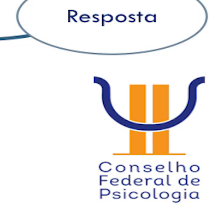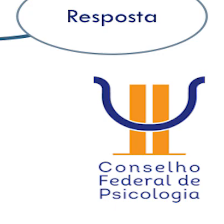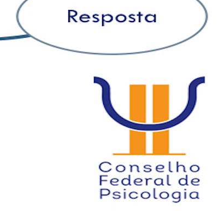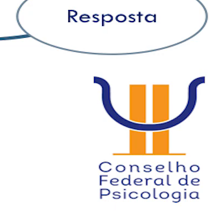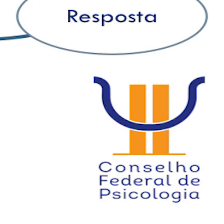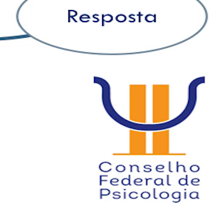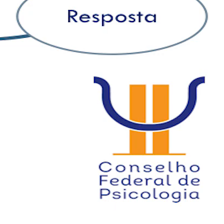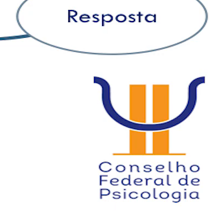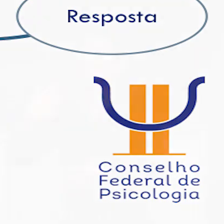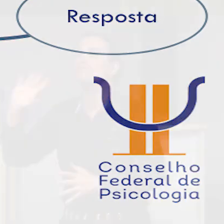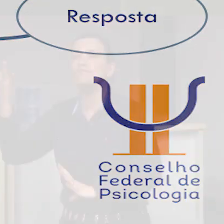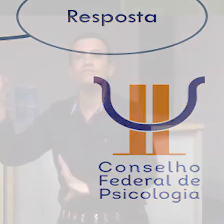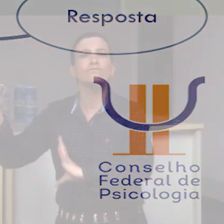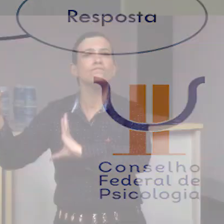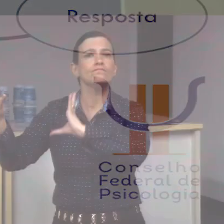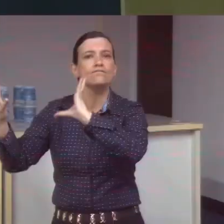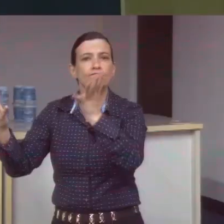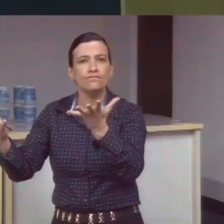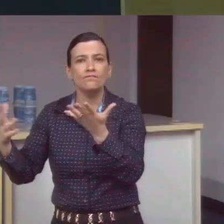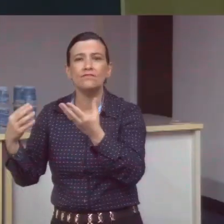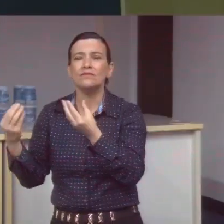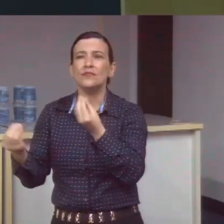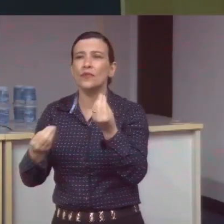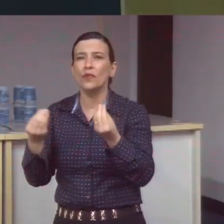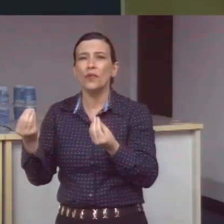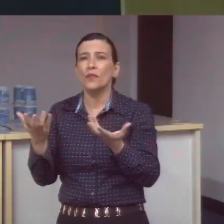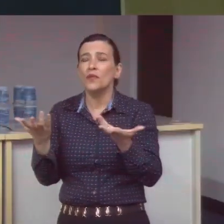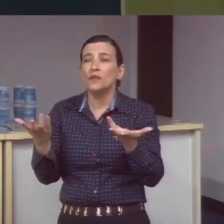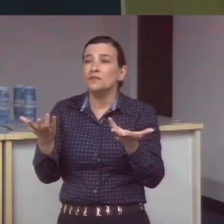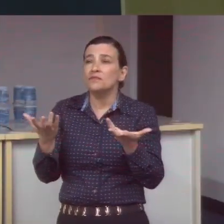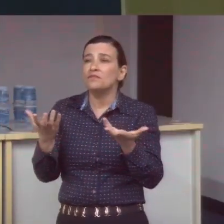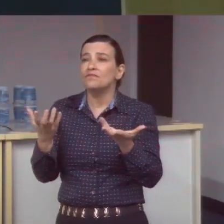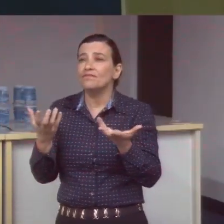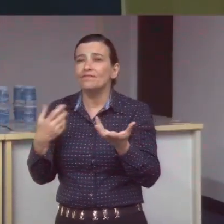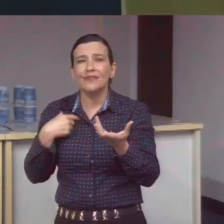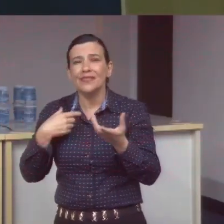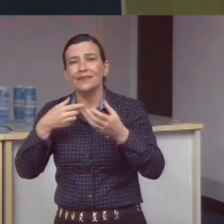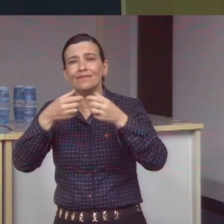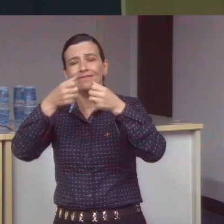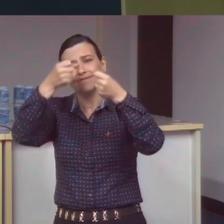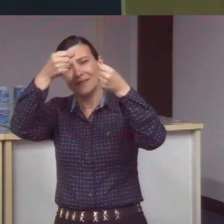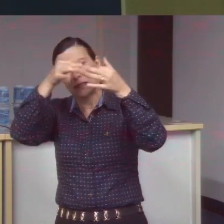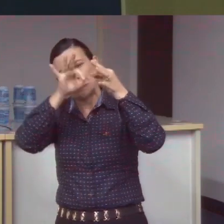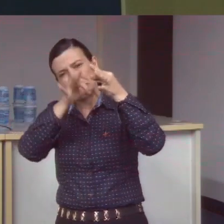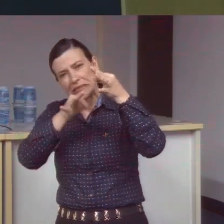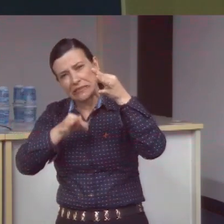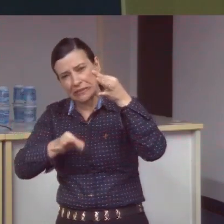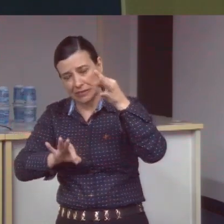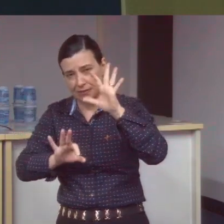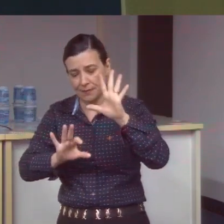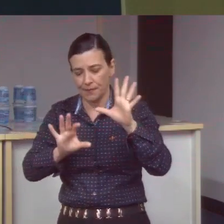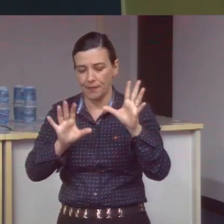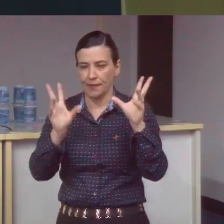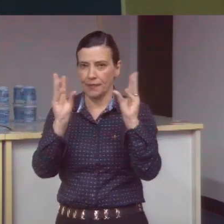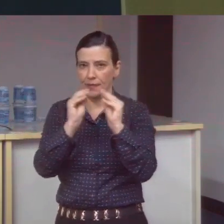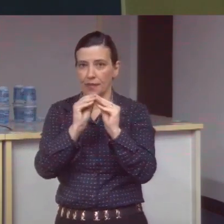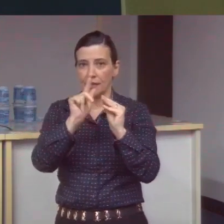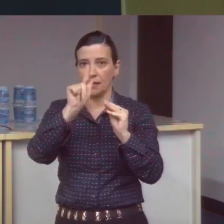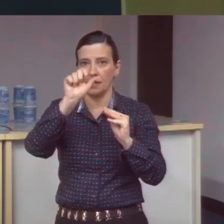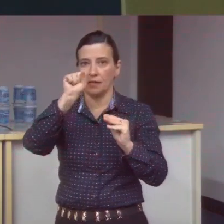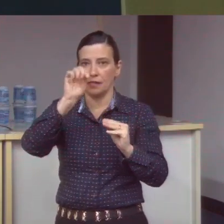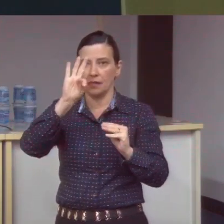desastre. Para não ser uma viagem muito sem fundamento, essa gestão integral